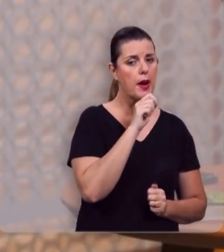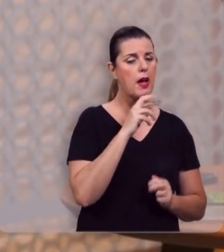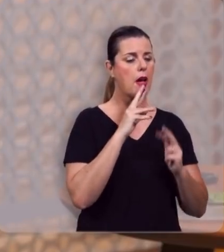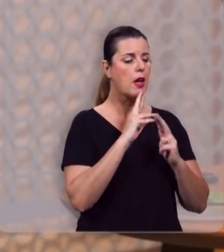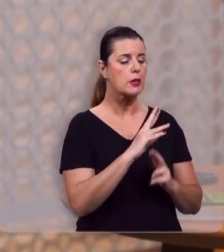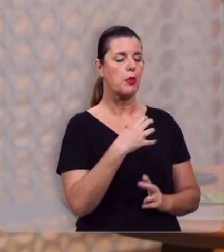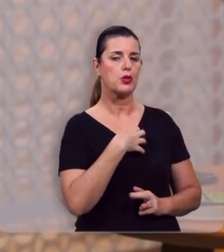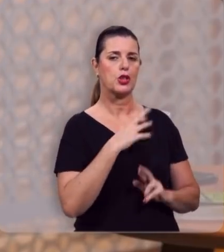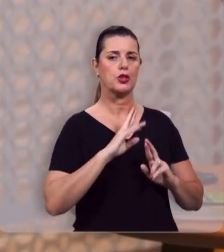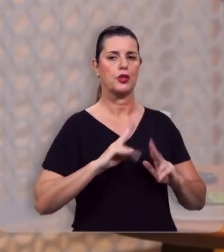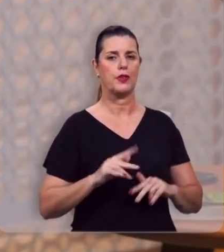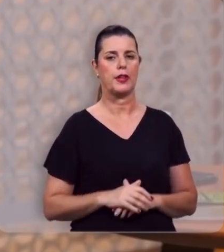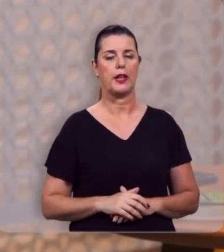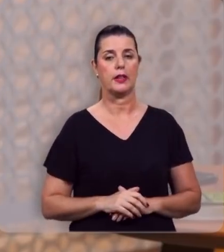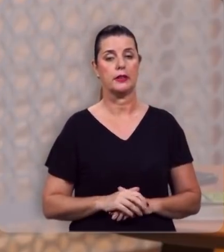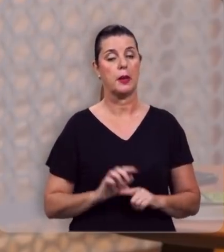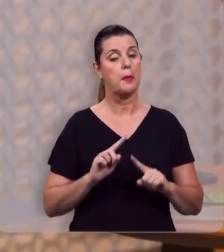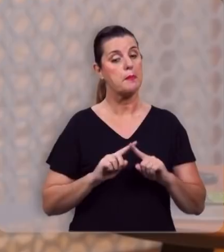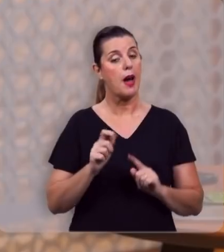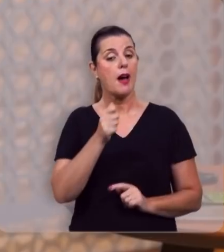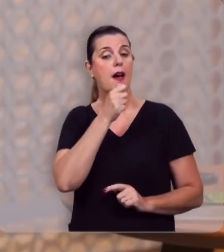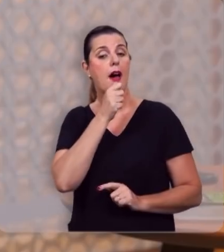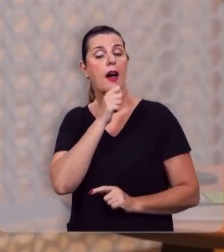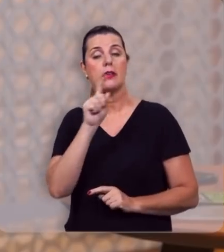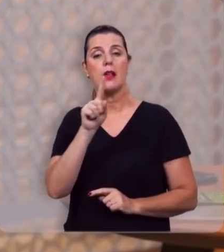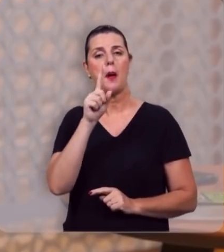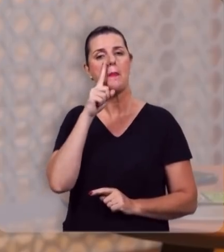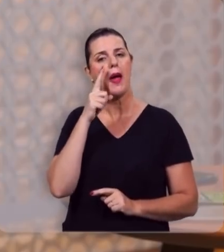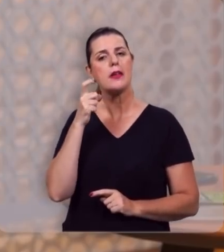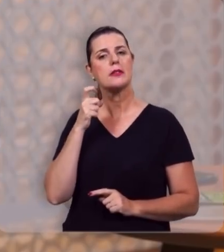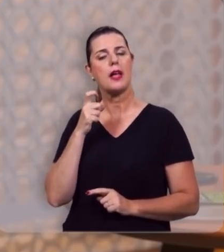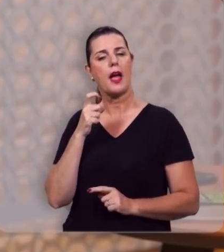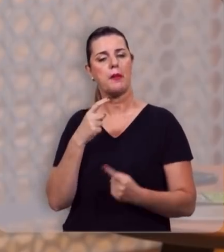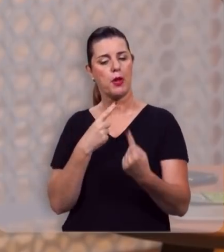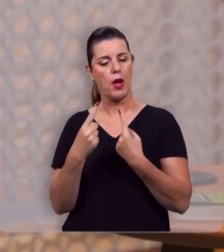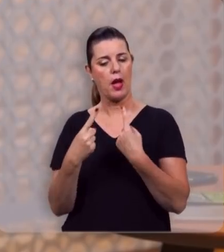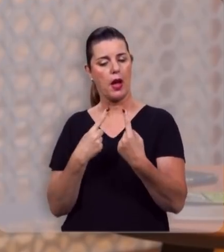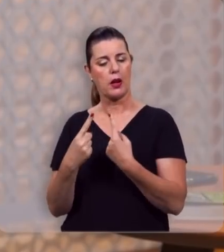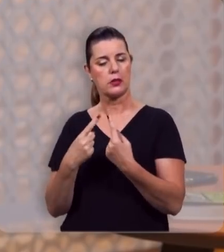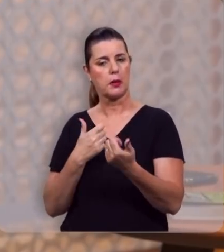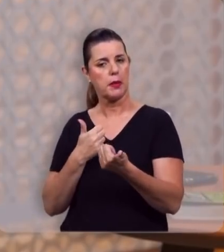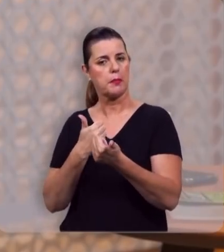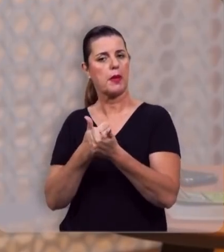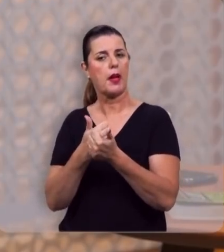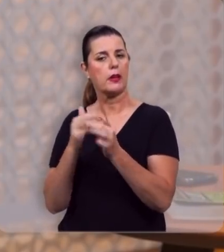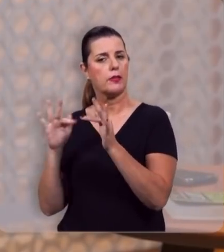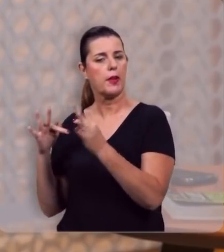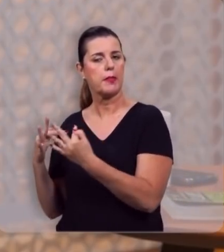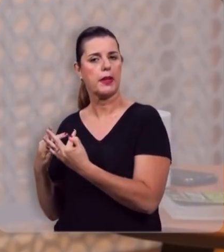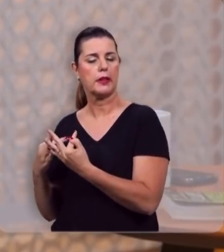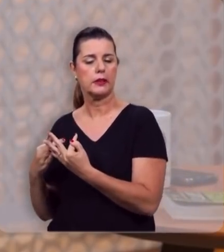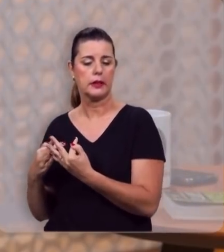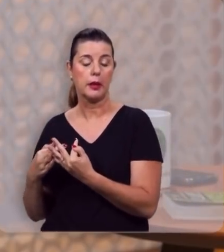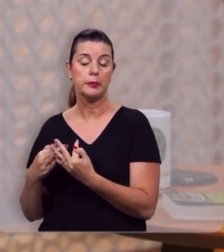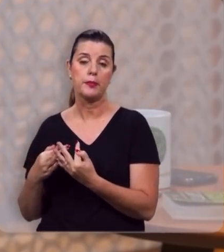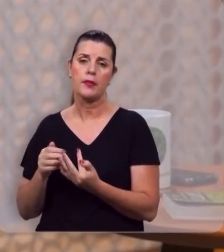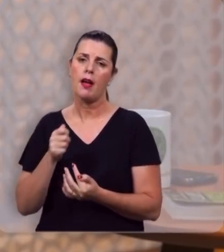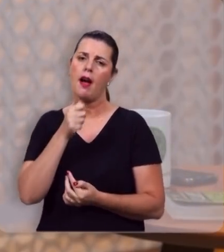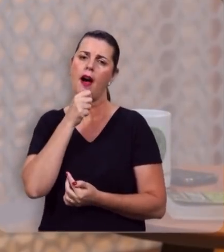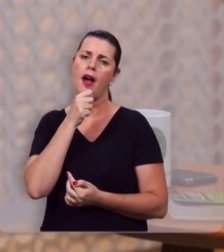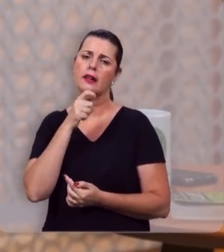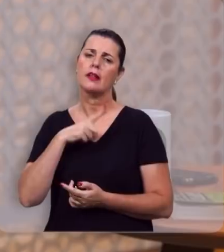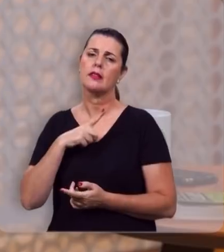forma diferente. Mas ainda que a gente não perceba isso no relacionamento próximo familiar, ainda nós temos